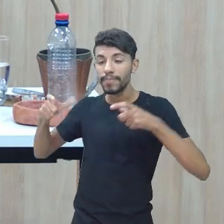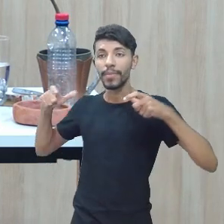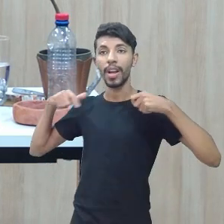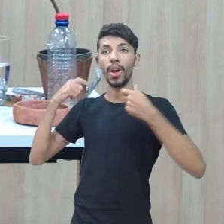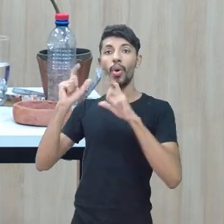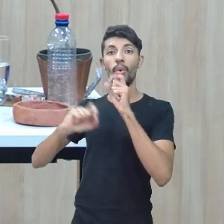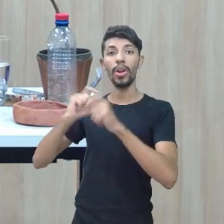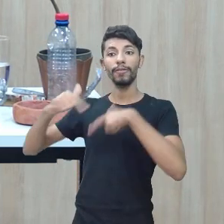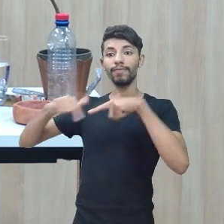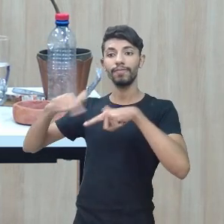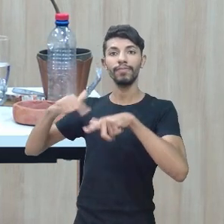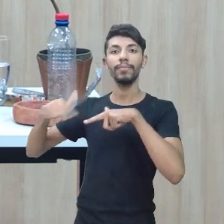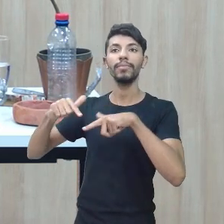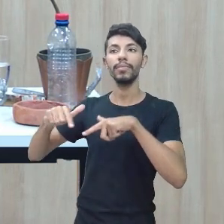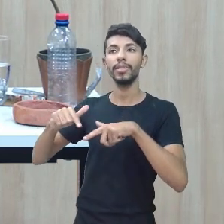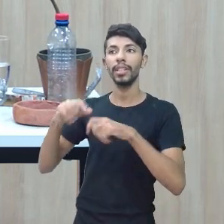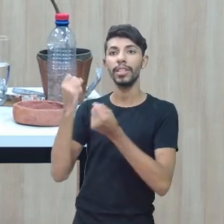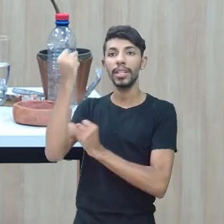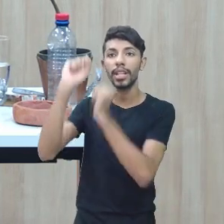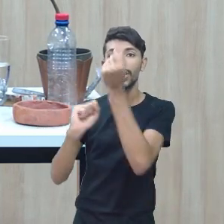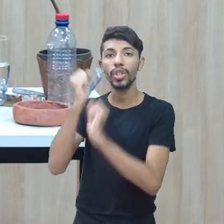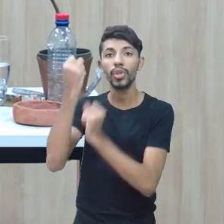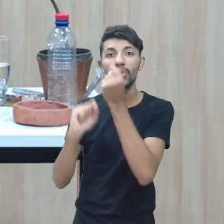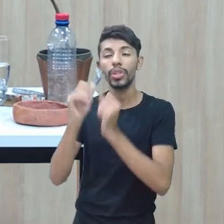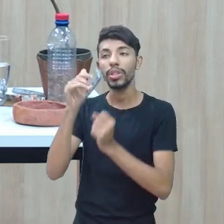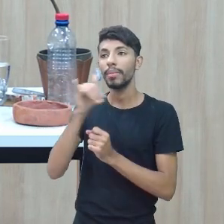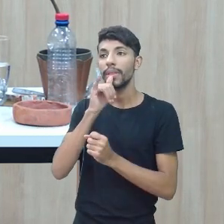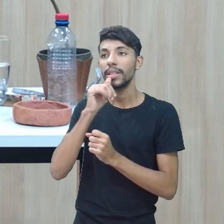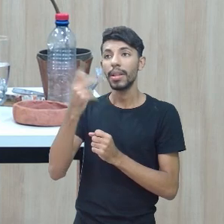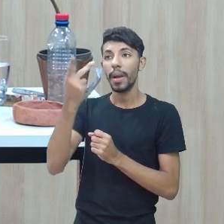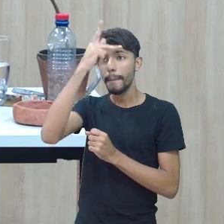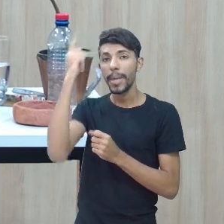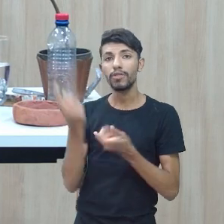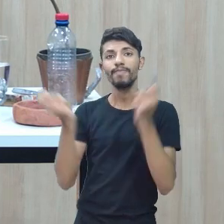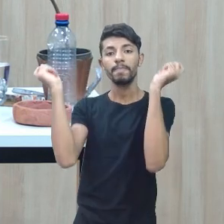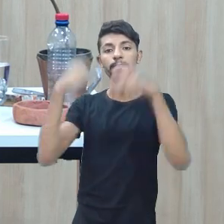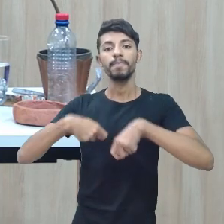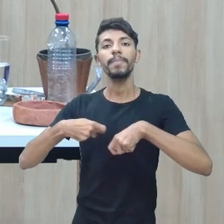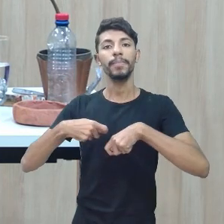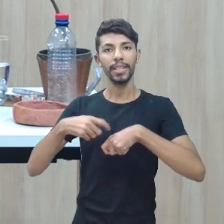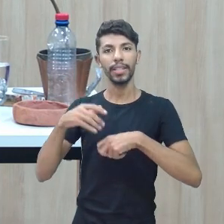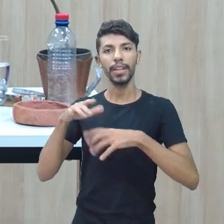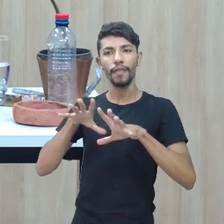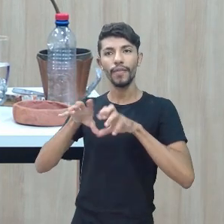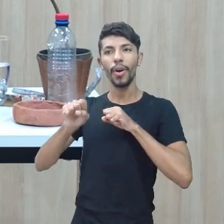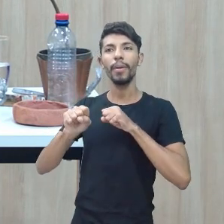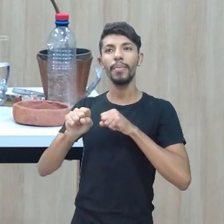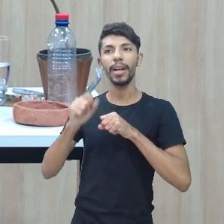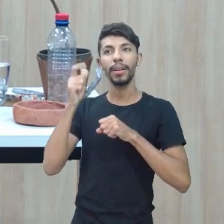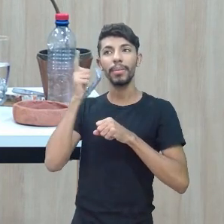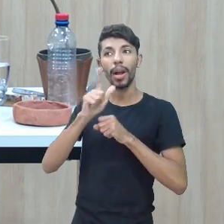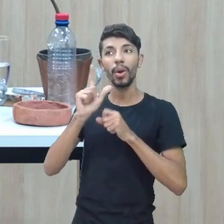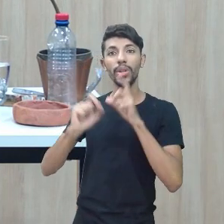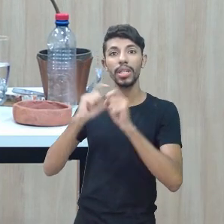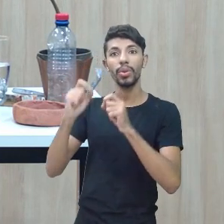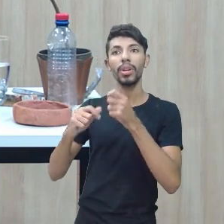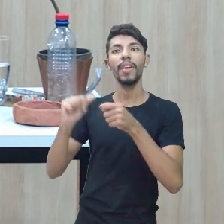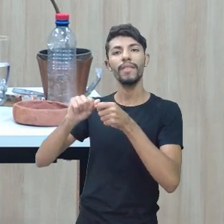Nas fábricas, nas indústrias, precisamos de pessoas capacitadas, de pessoas formadas para